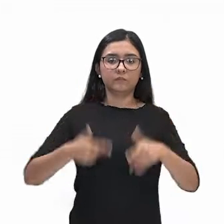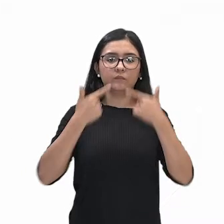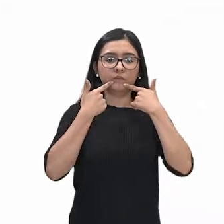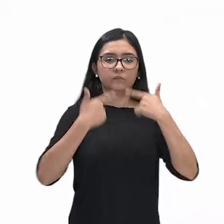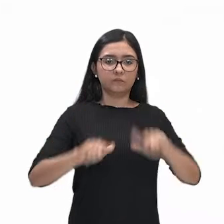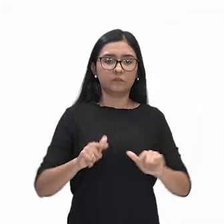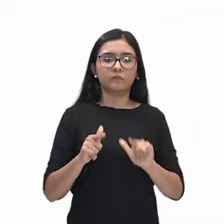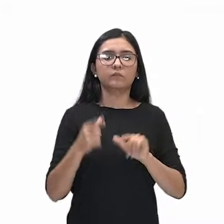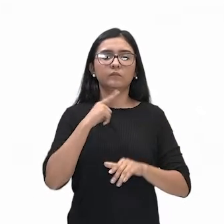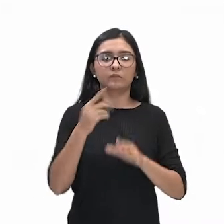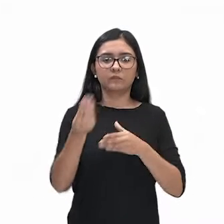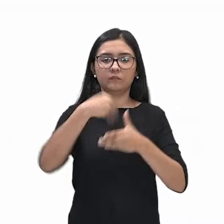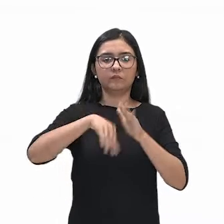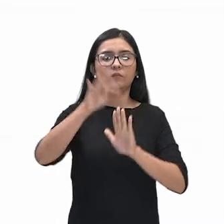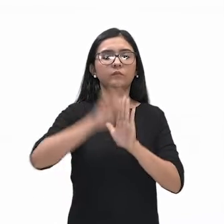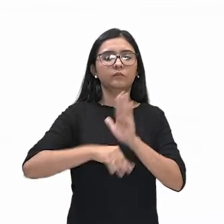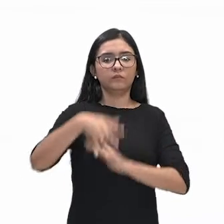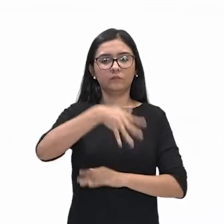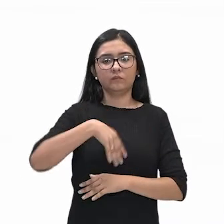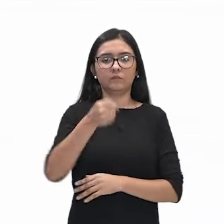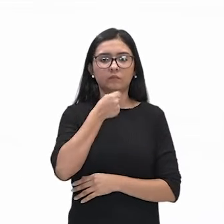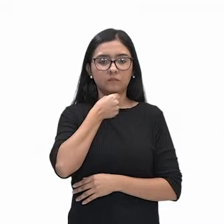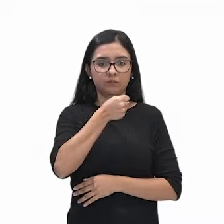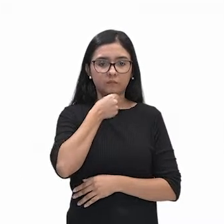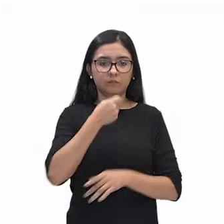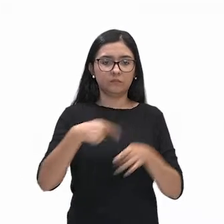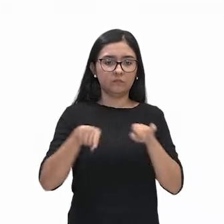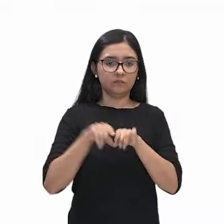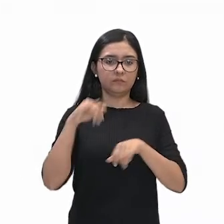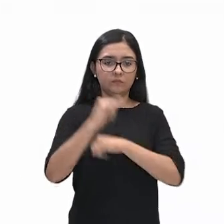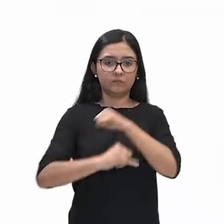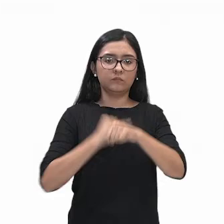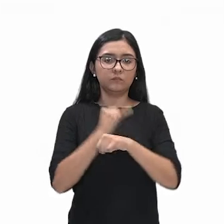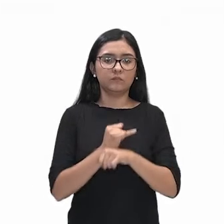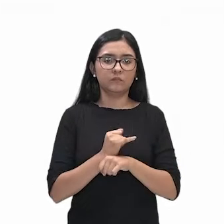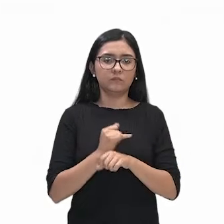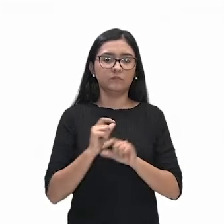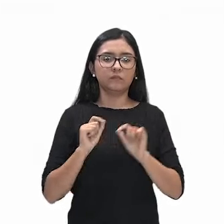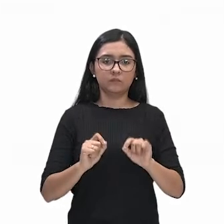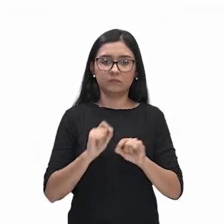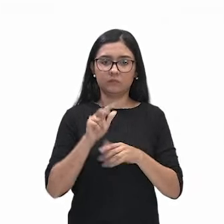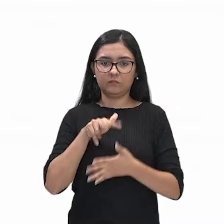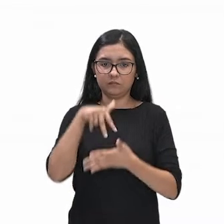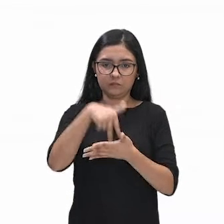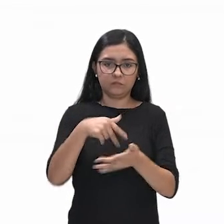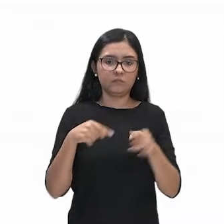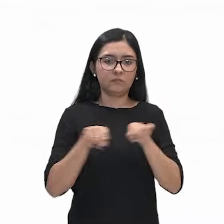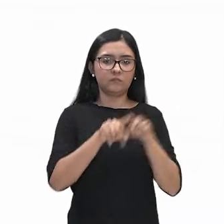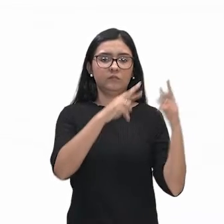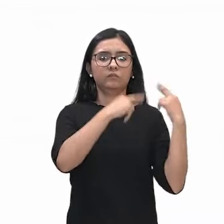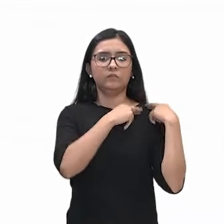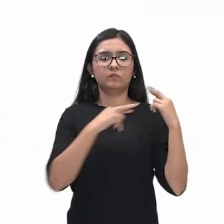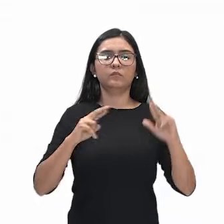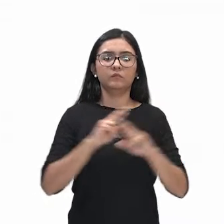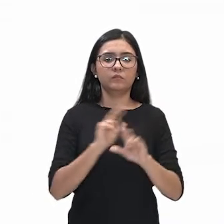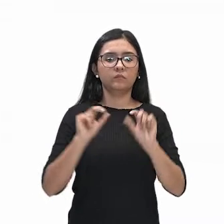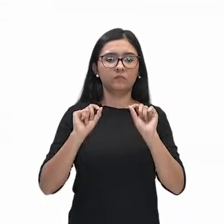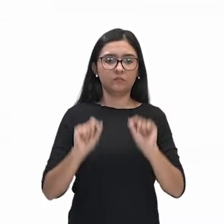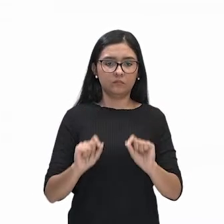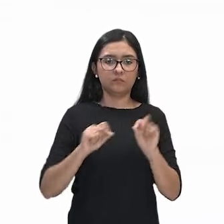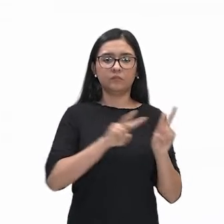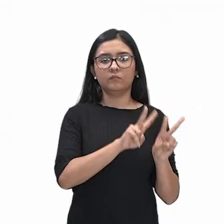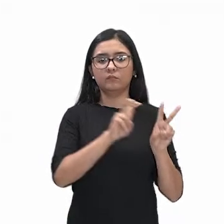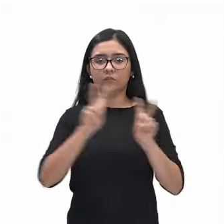presente nos textos do campo jornalístico midiático. Posicionamento responsável em relação